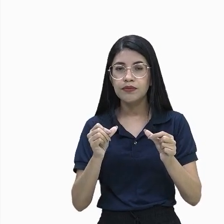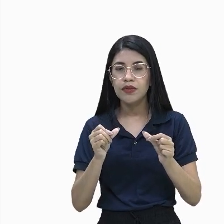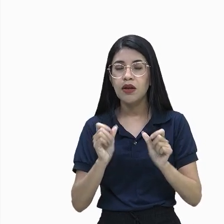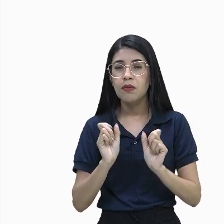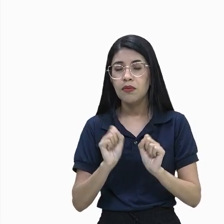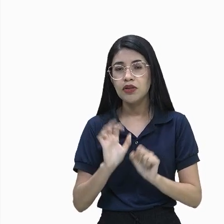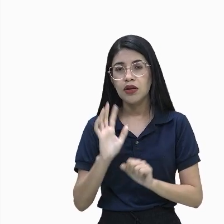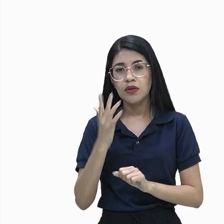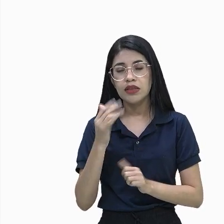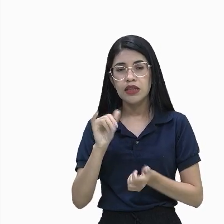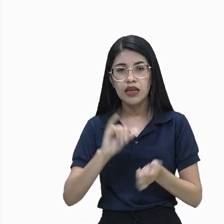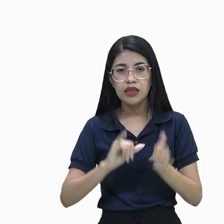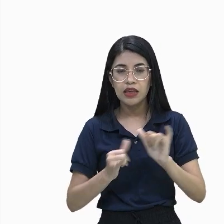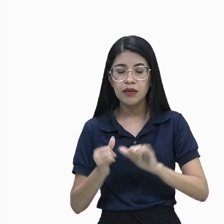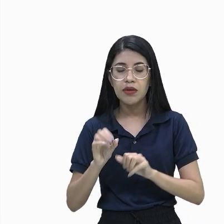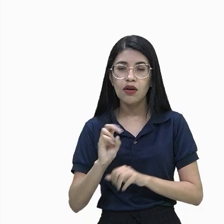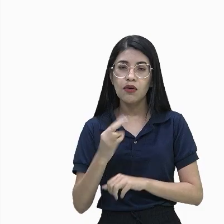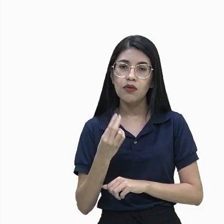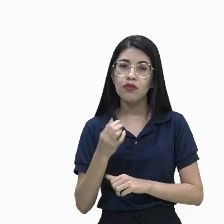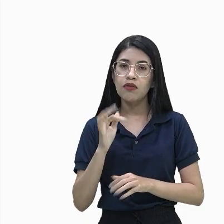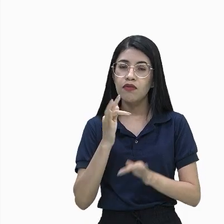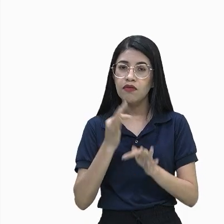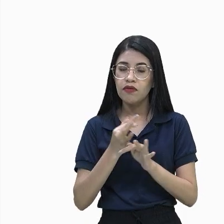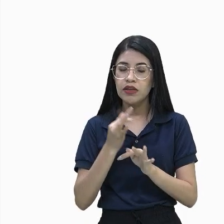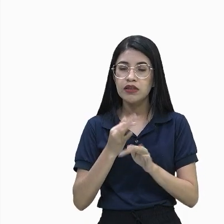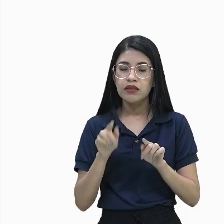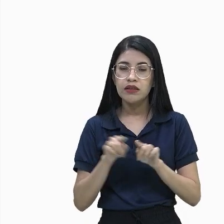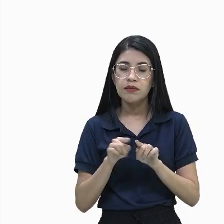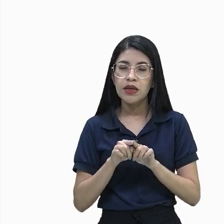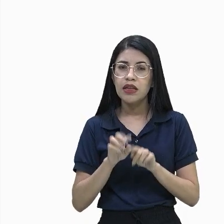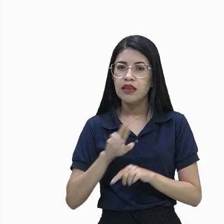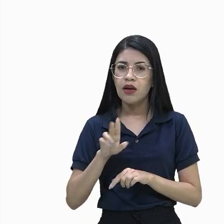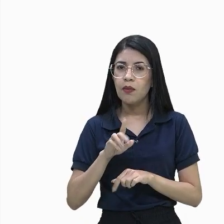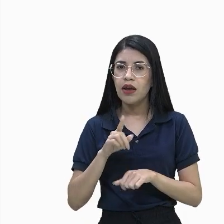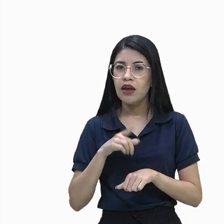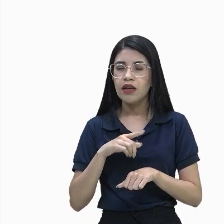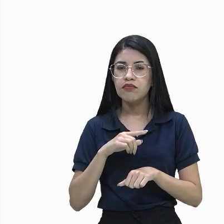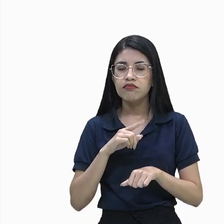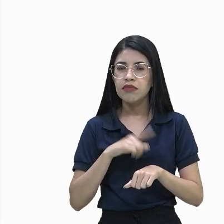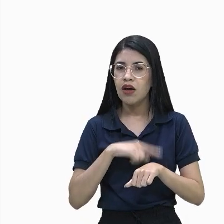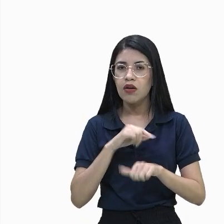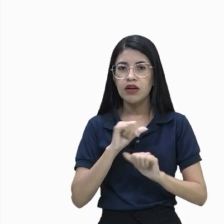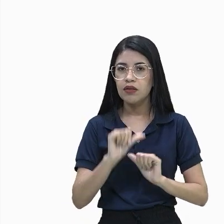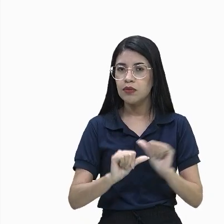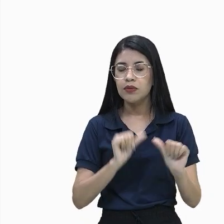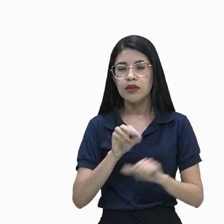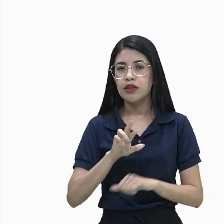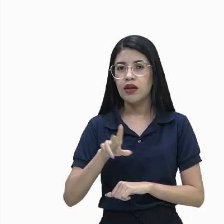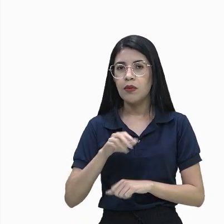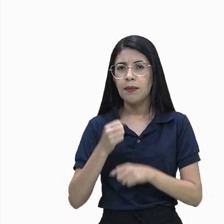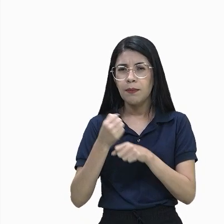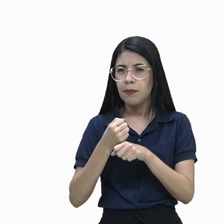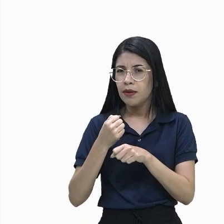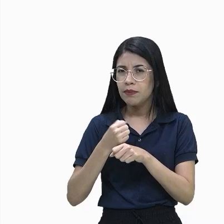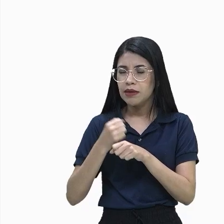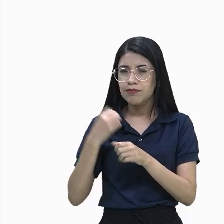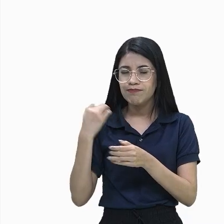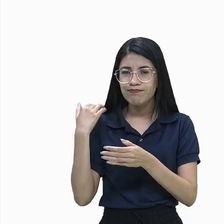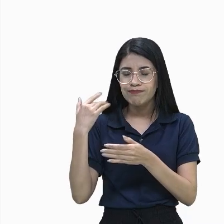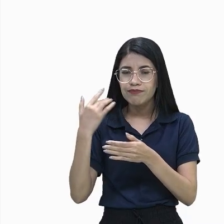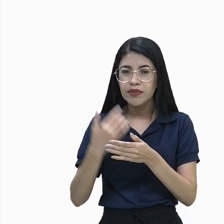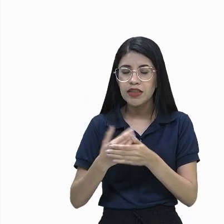passar de milhões de anos, tá, gente? Isso não é feito de uma hora para outra. Quando ficam expostas ao quê?